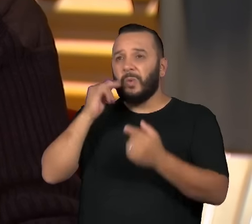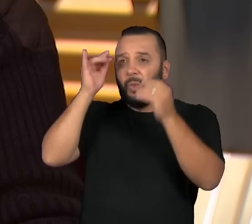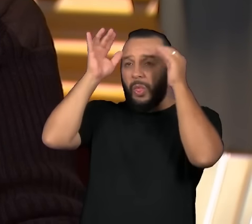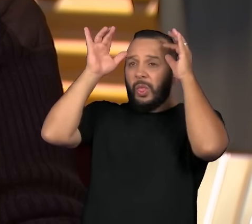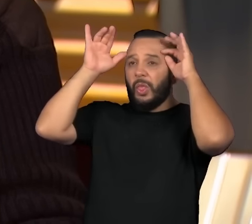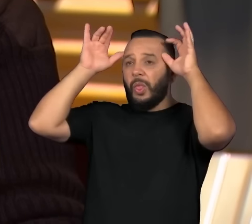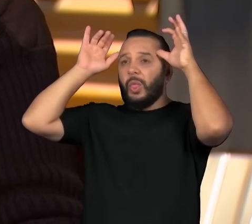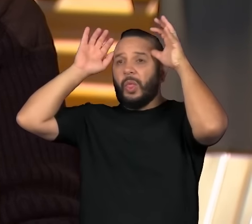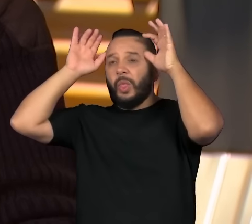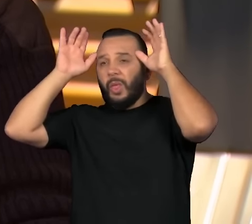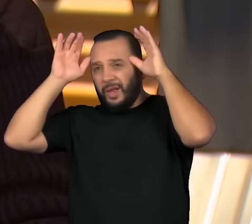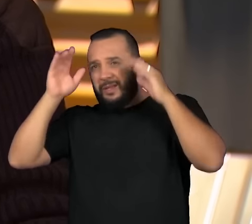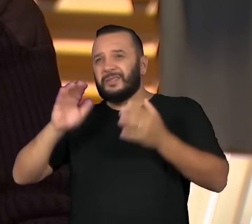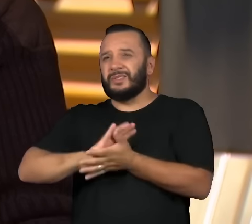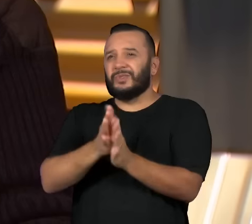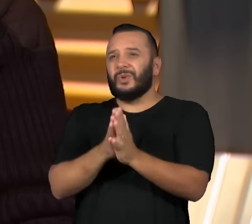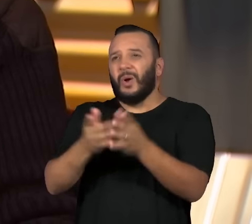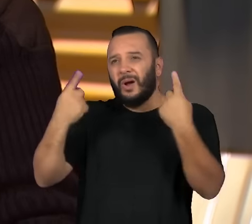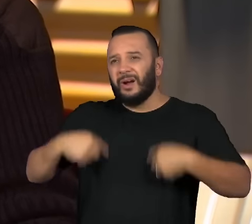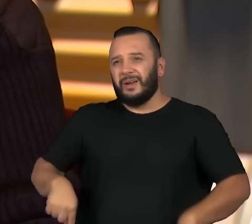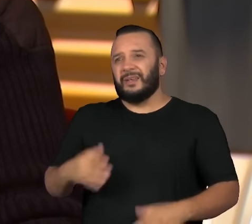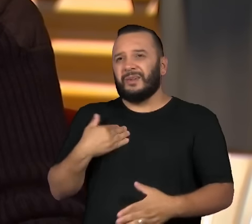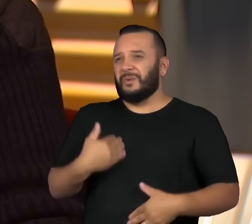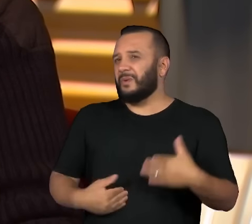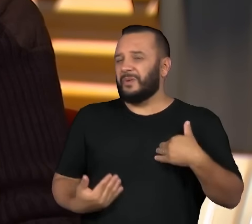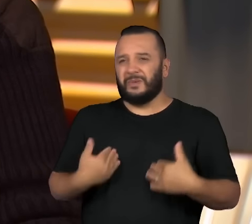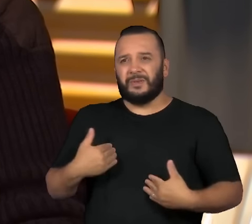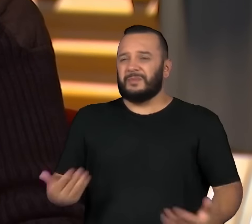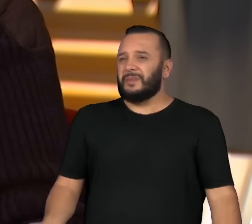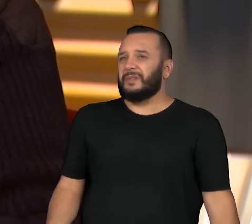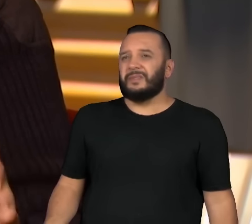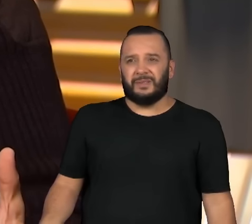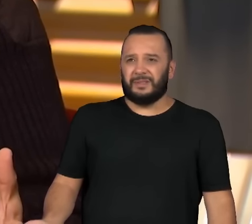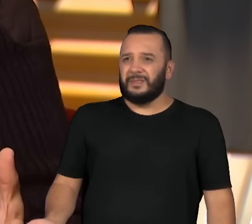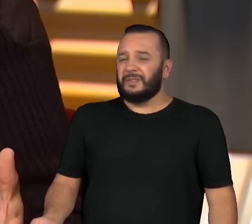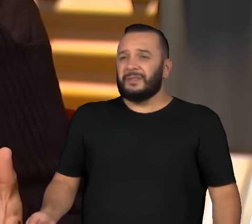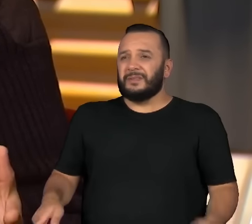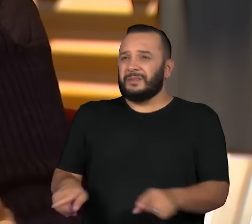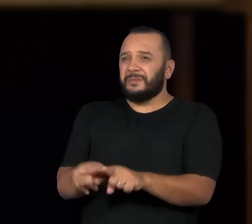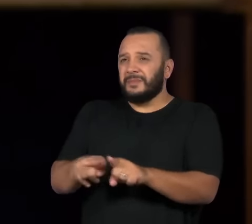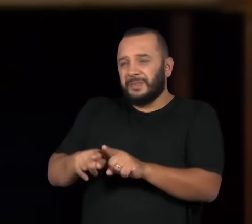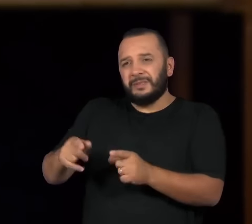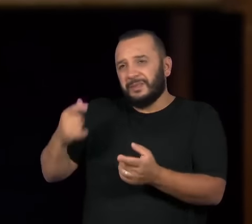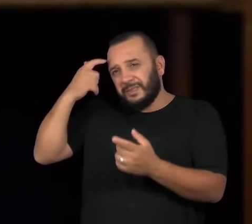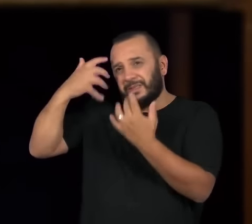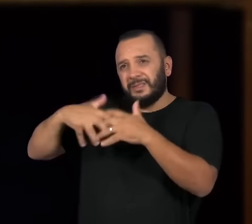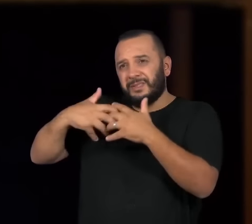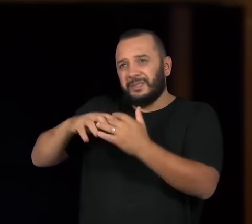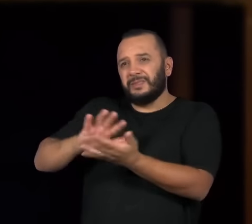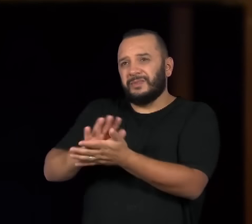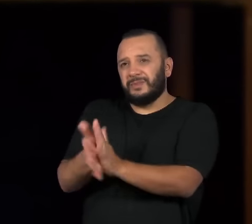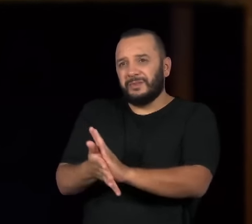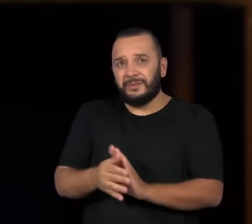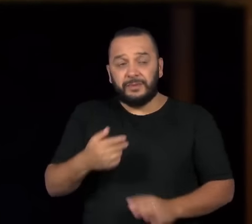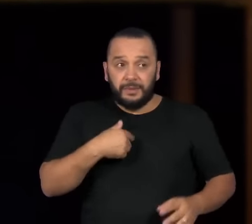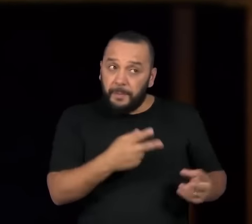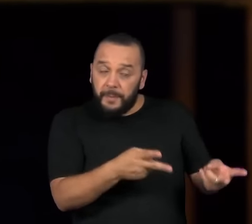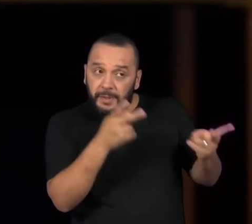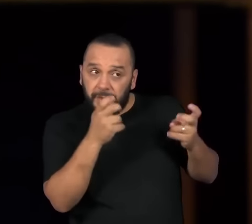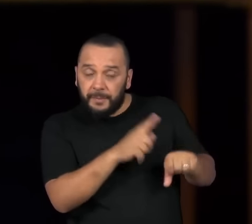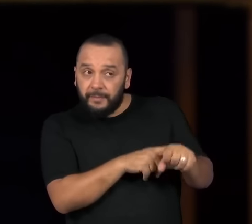ele destrói o seu físico, destrói a sua integridade física. E você começou a identificar aqueles momentos